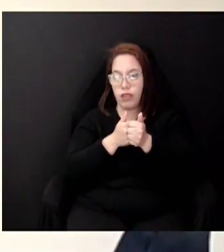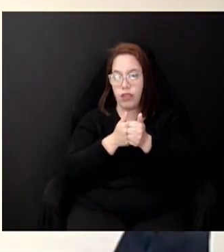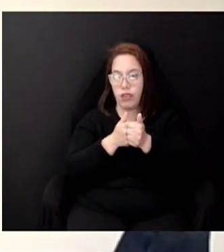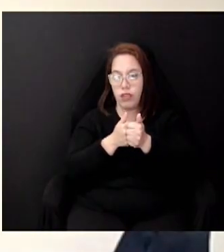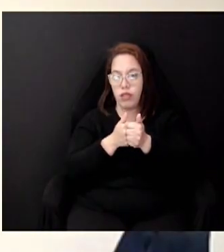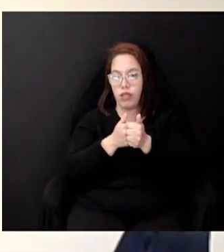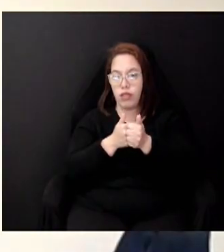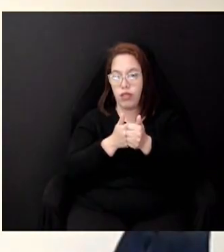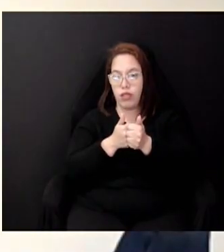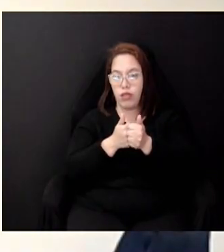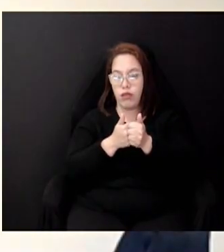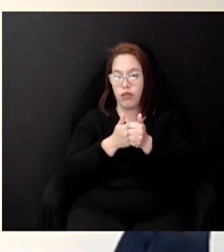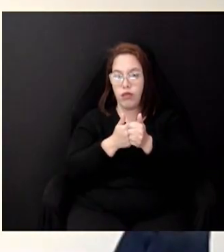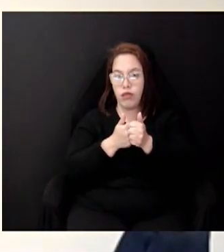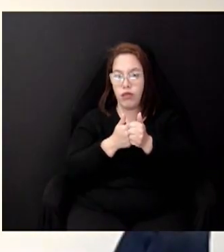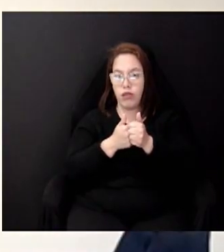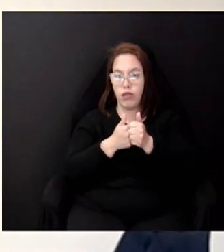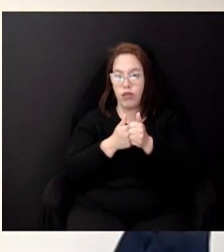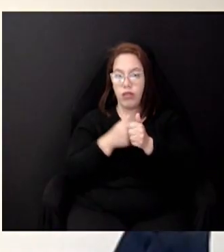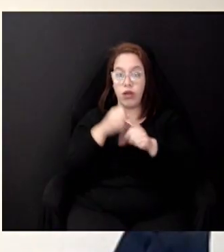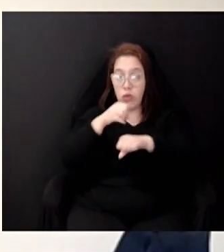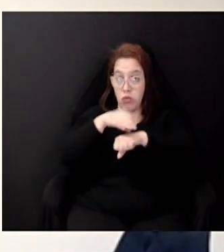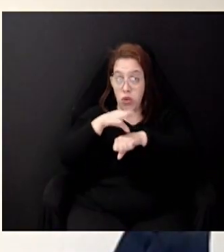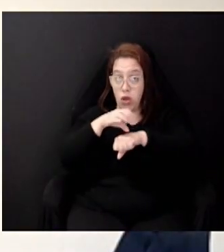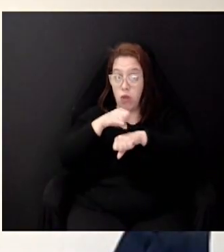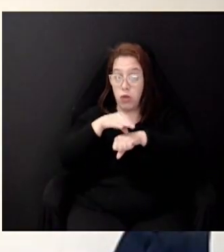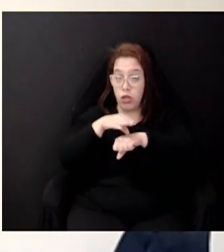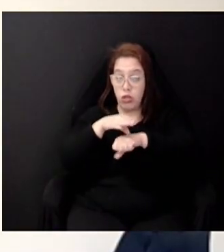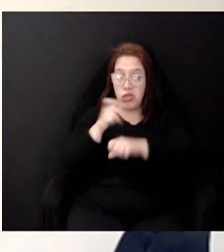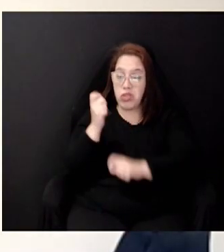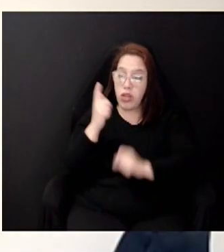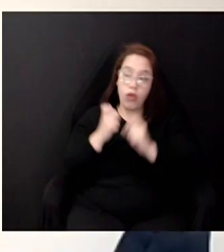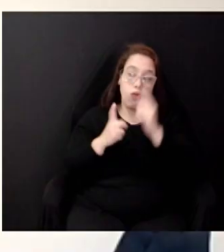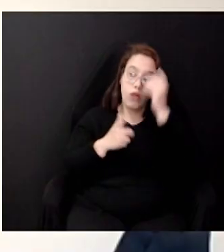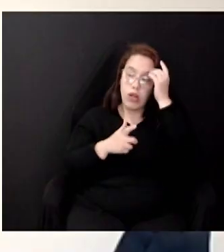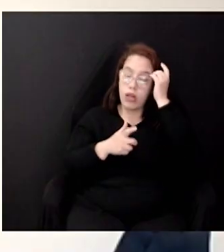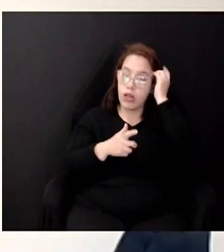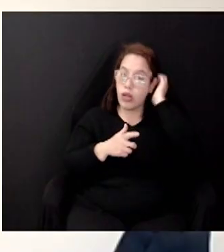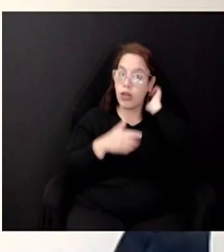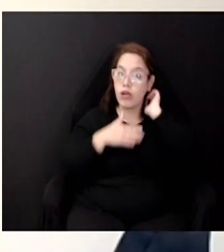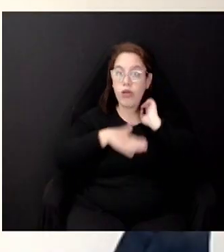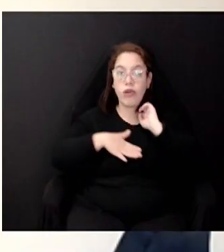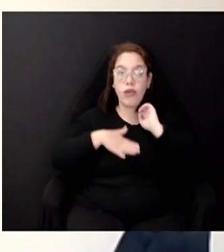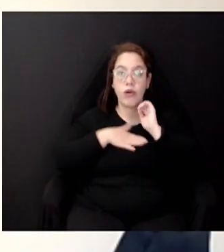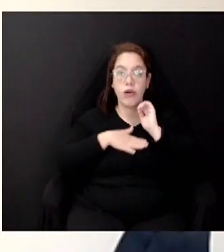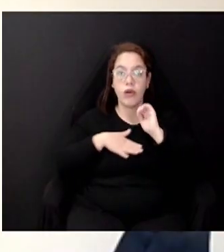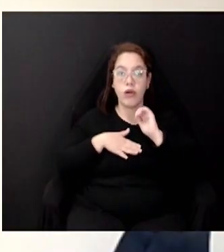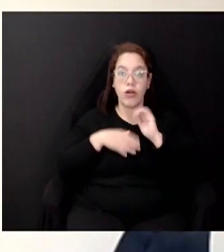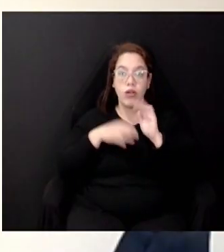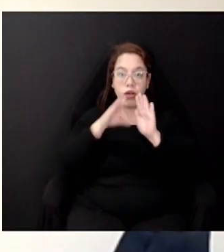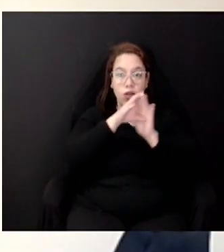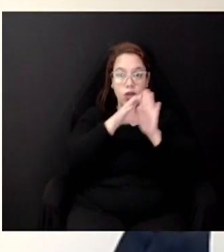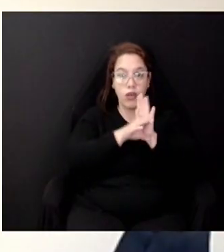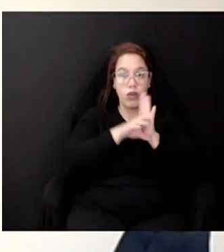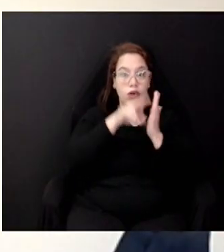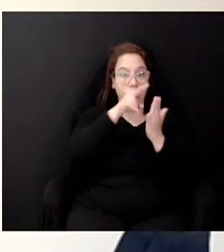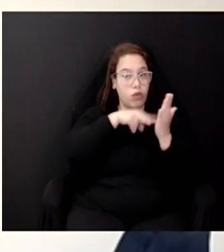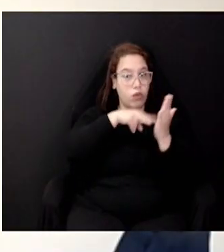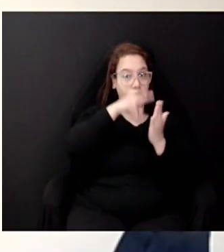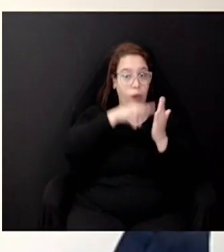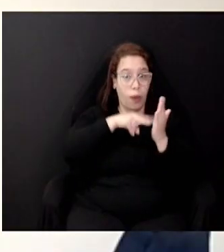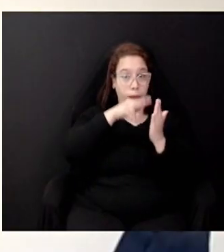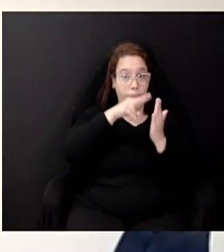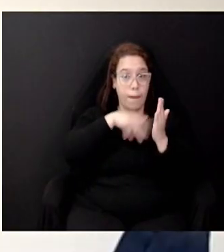uma dica, talvez, né? Se ele gostar de algum tipo de conteúdo de leitura, um conteúdo